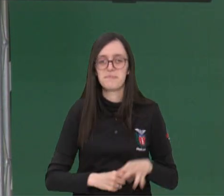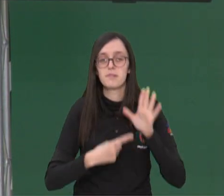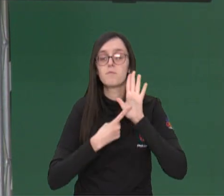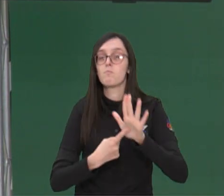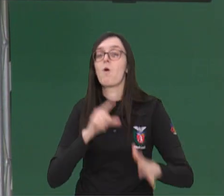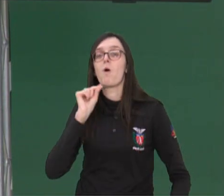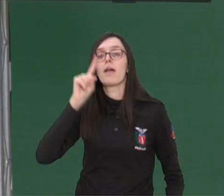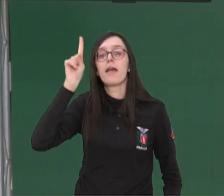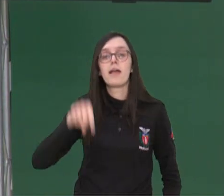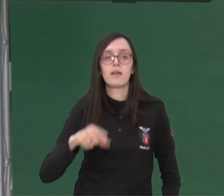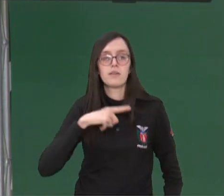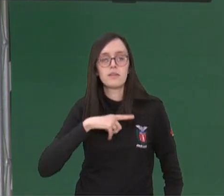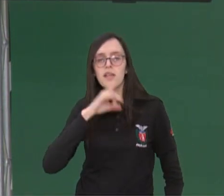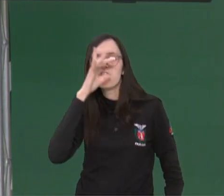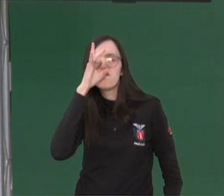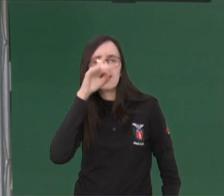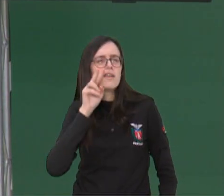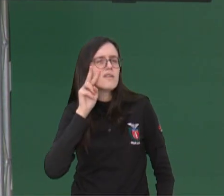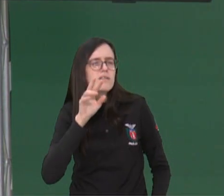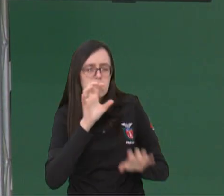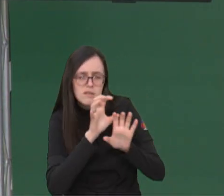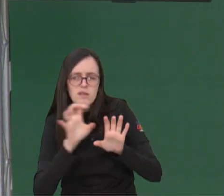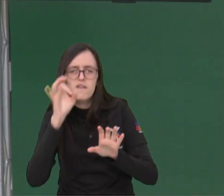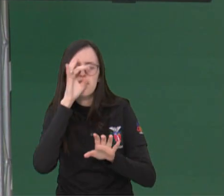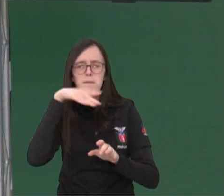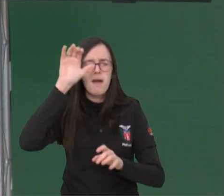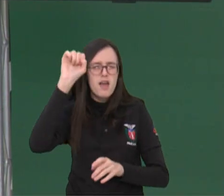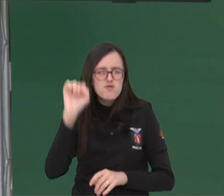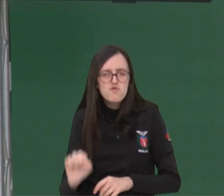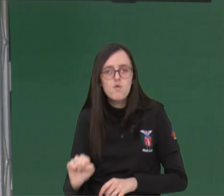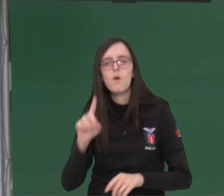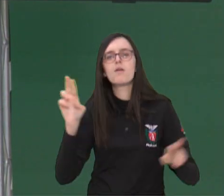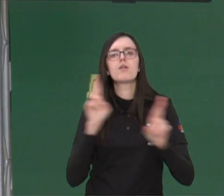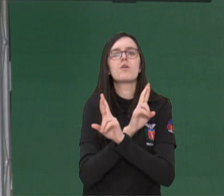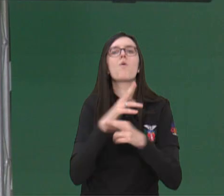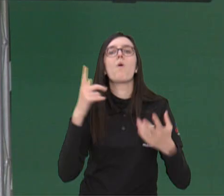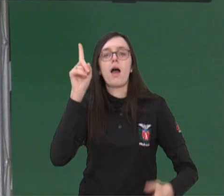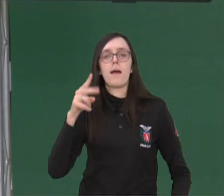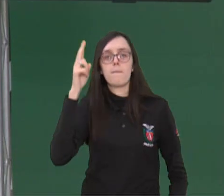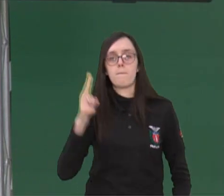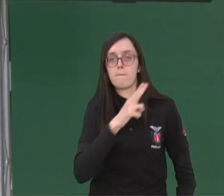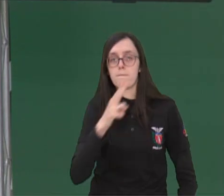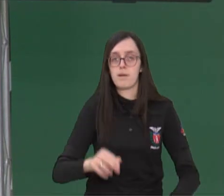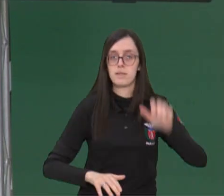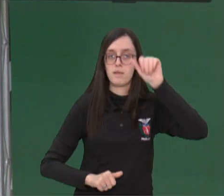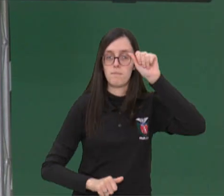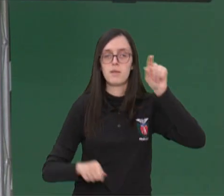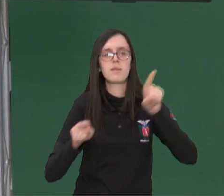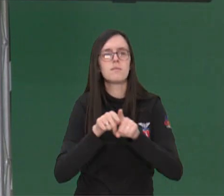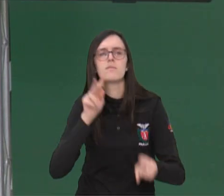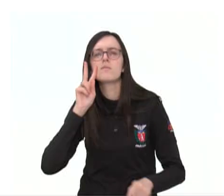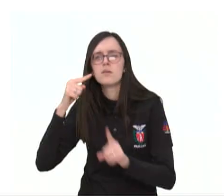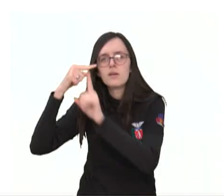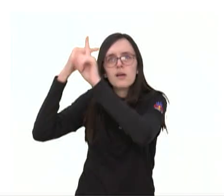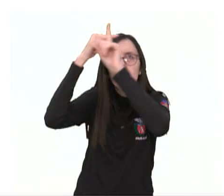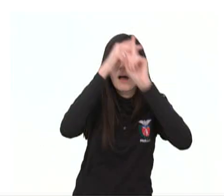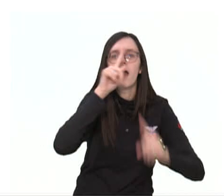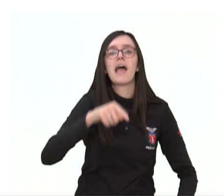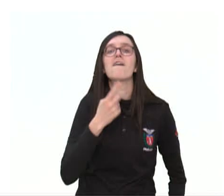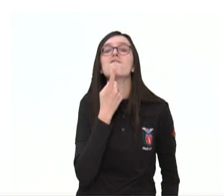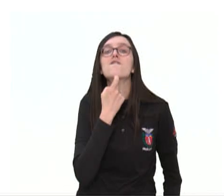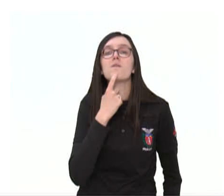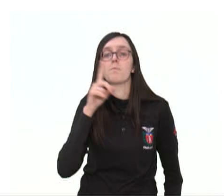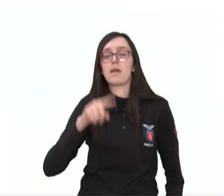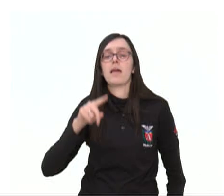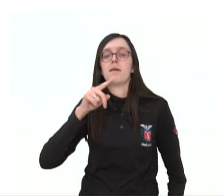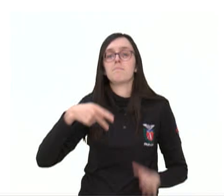mostra as cruzes em verde, mais nessa região ao sul, ligadas a padres espanhóis, e as cruzes em vermelho ligadas a padres